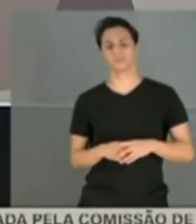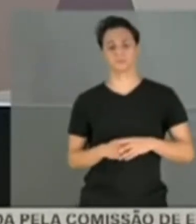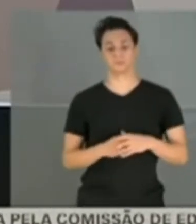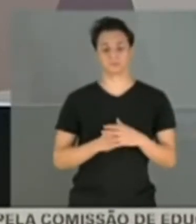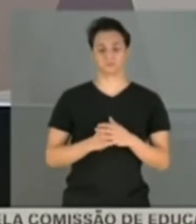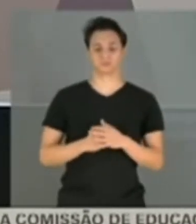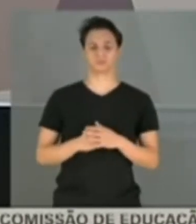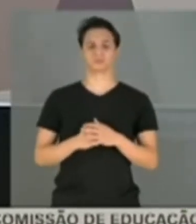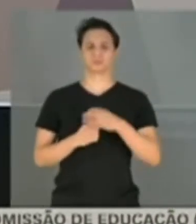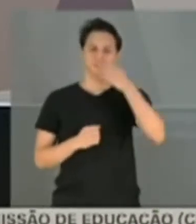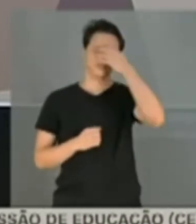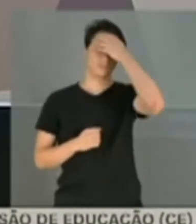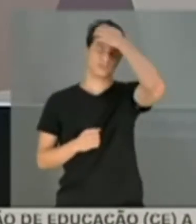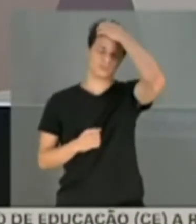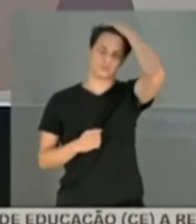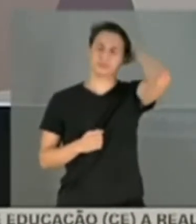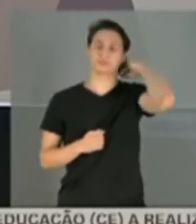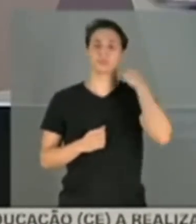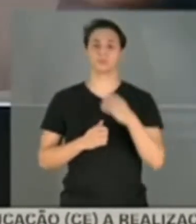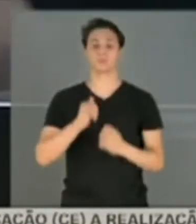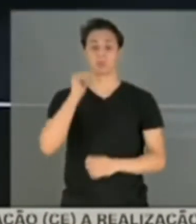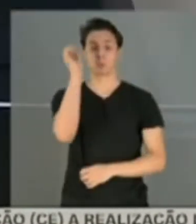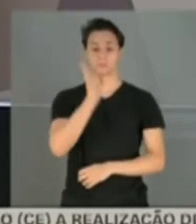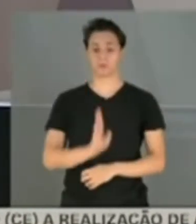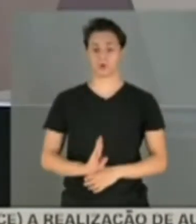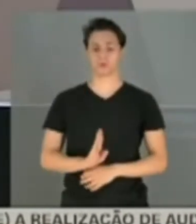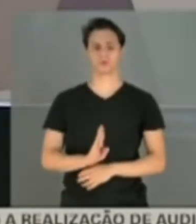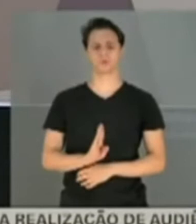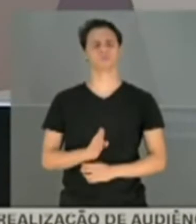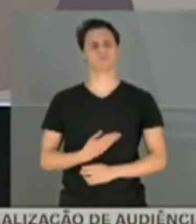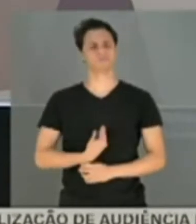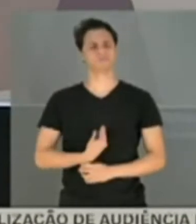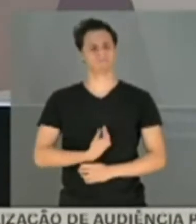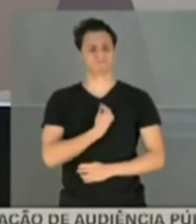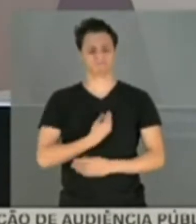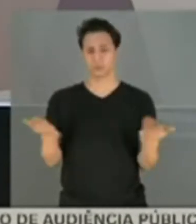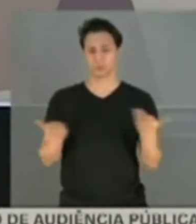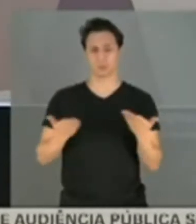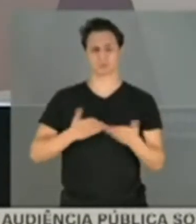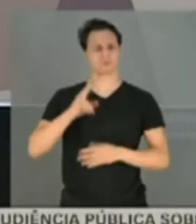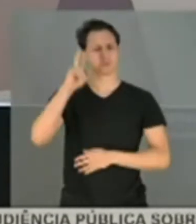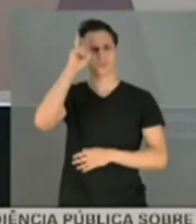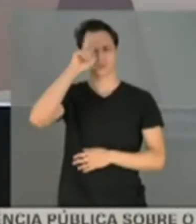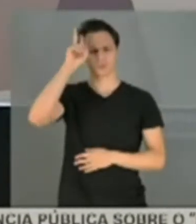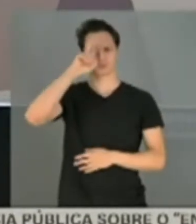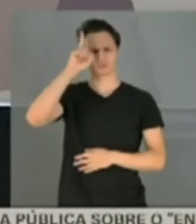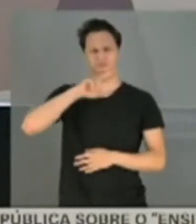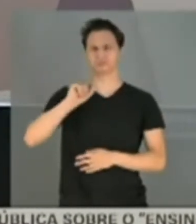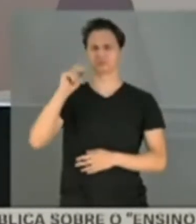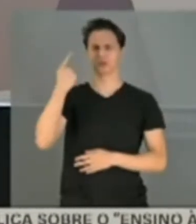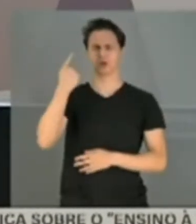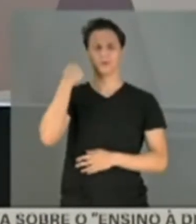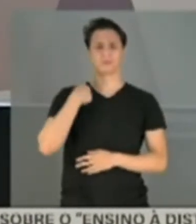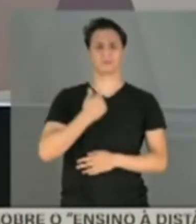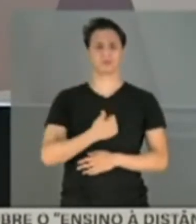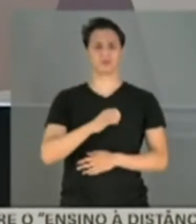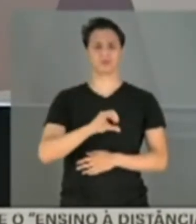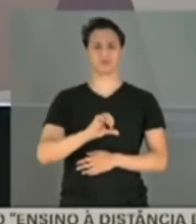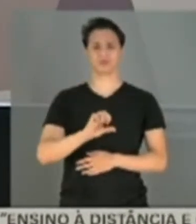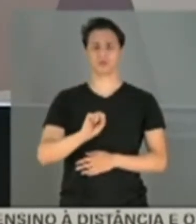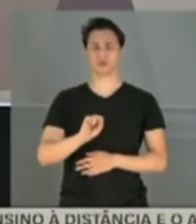O Brasil vive o maior período democrático de sua história, desde 1985. Temos eleições